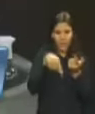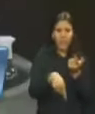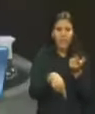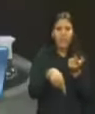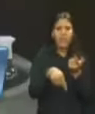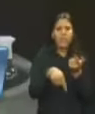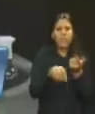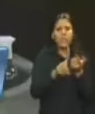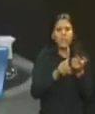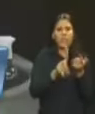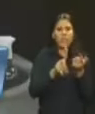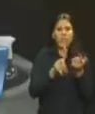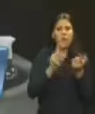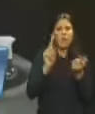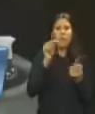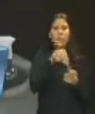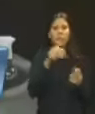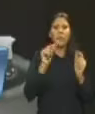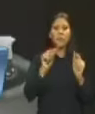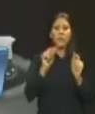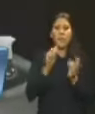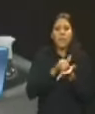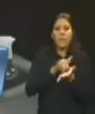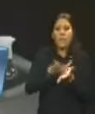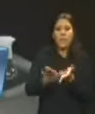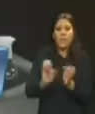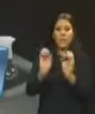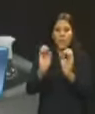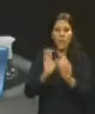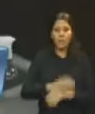deputado Fábio, na missão Despejo Zero.